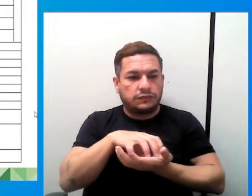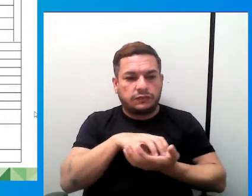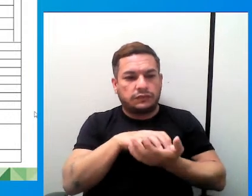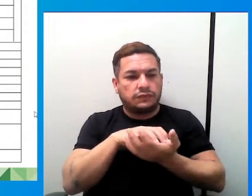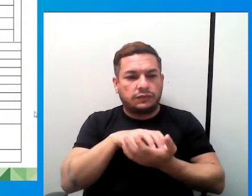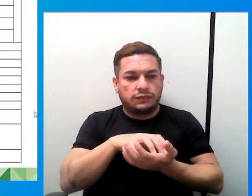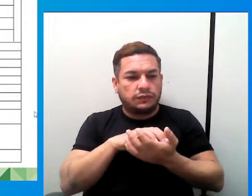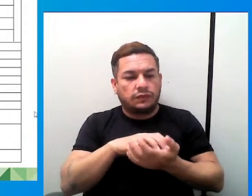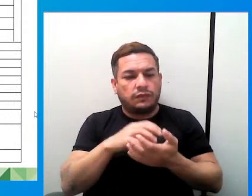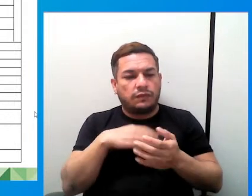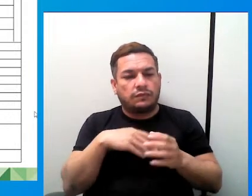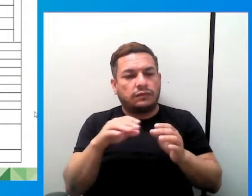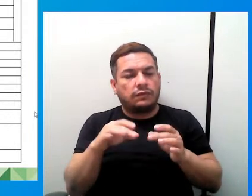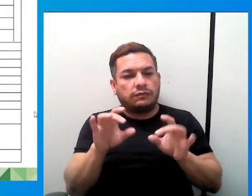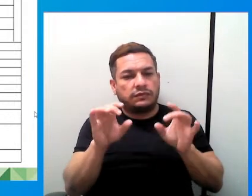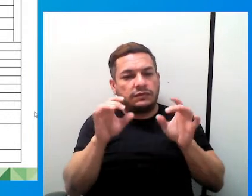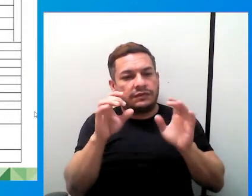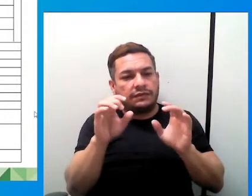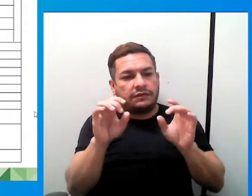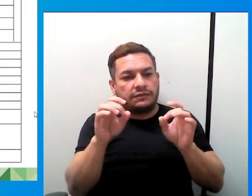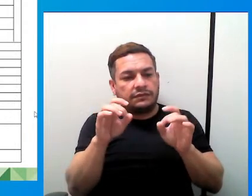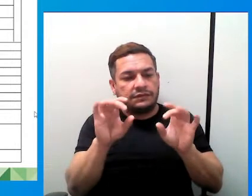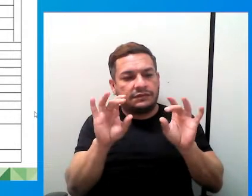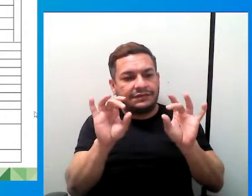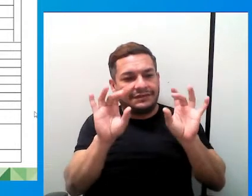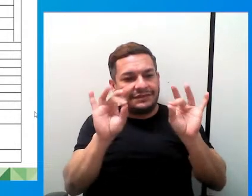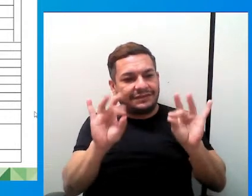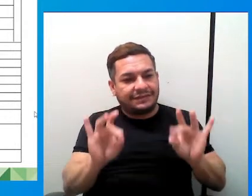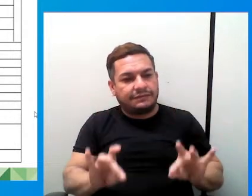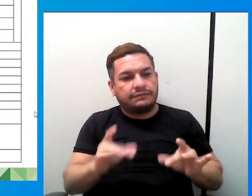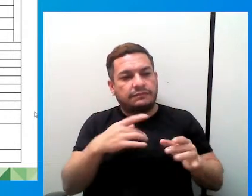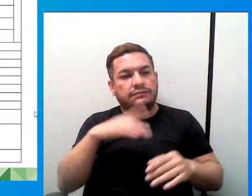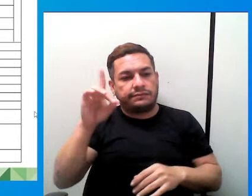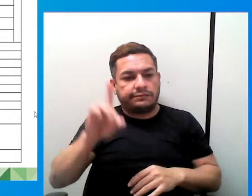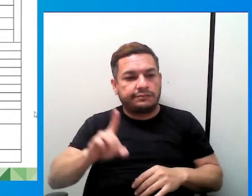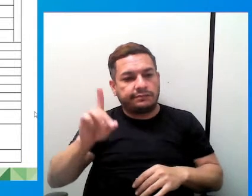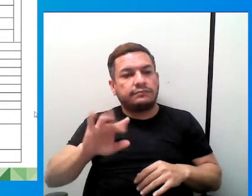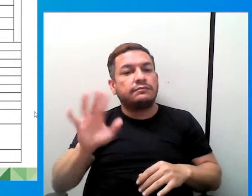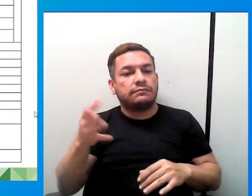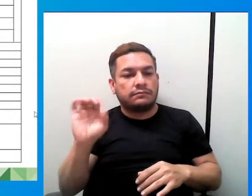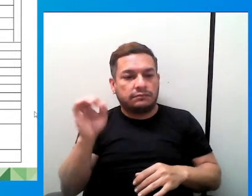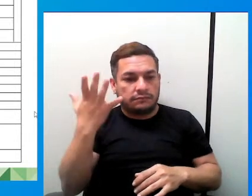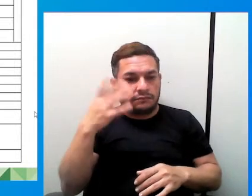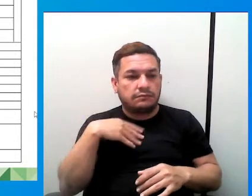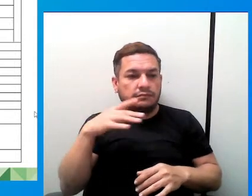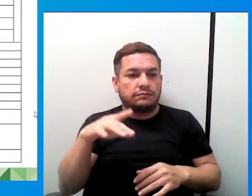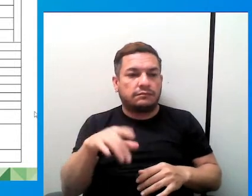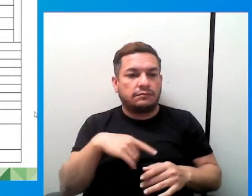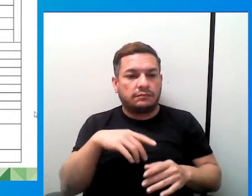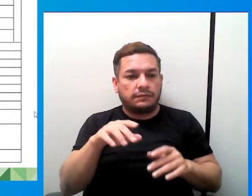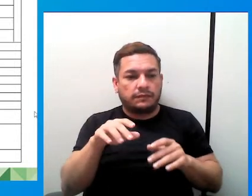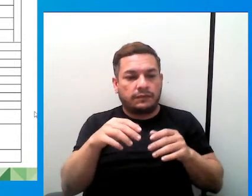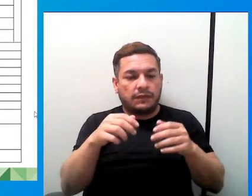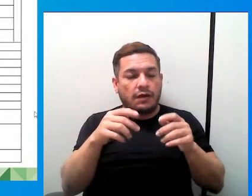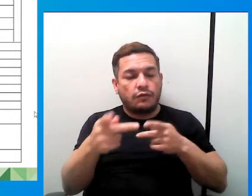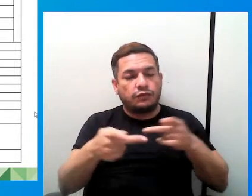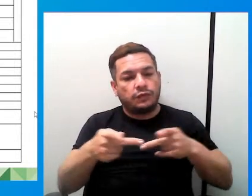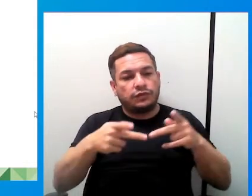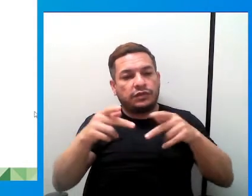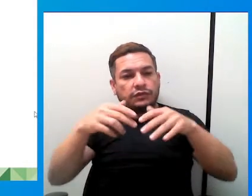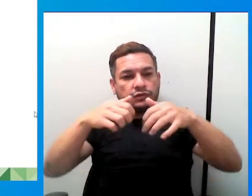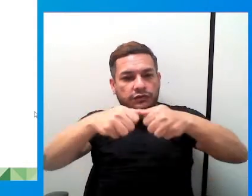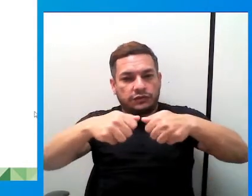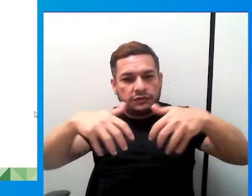a especificação de uma disciplina, e do lado direito já é uma realidade que diz respeito à ação de extensão, aos projetos de